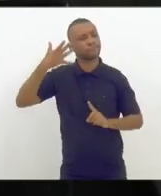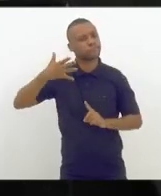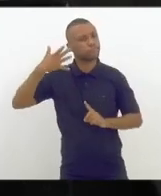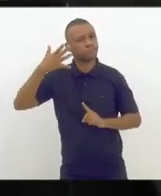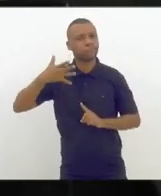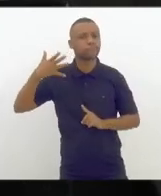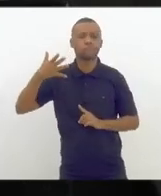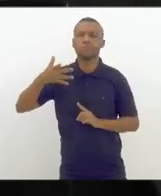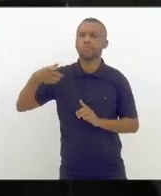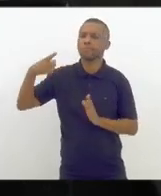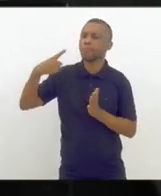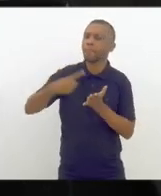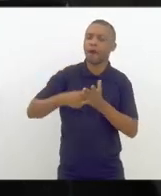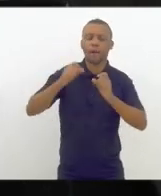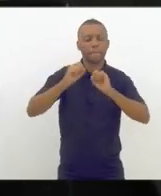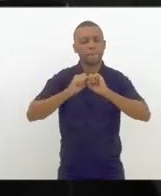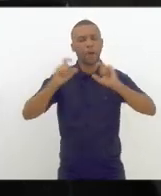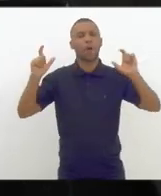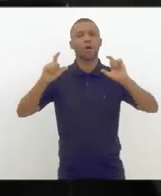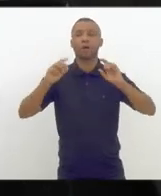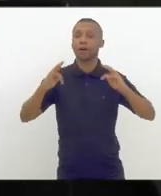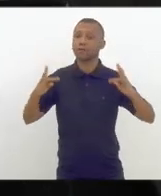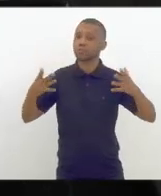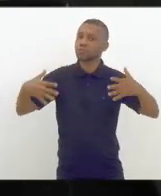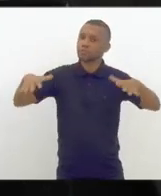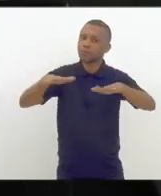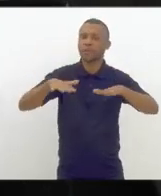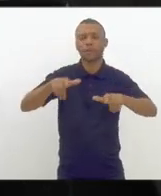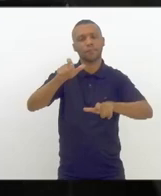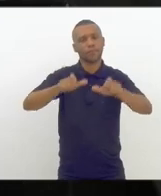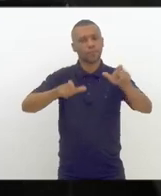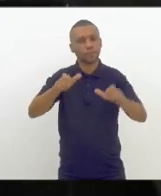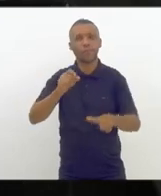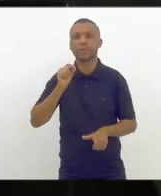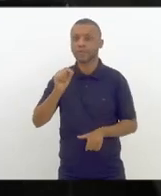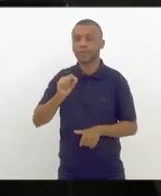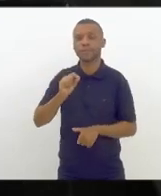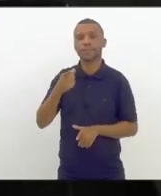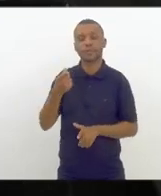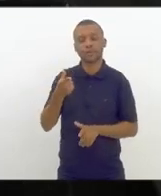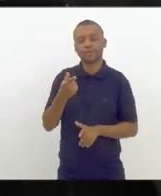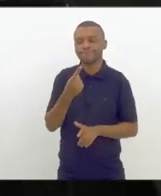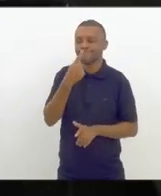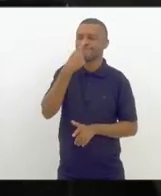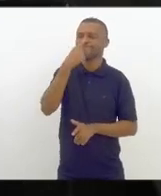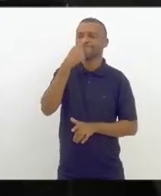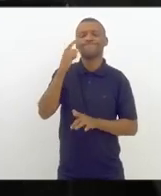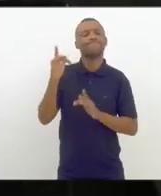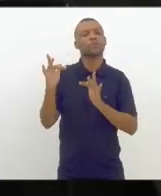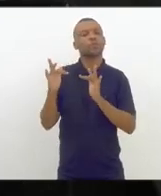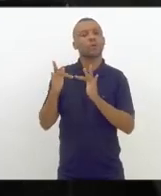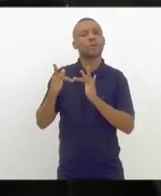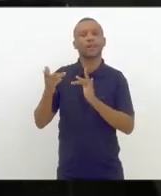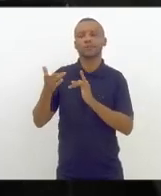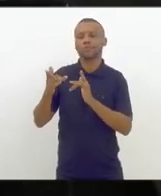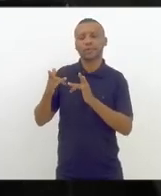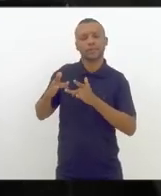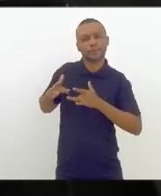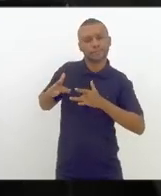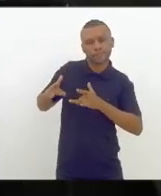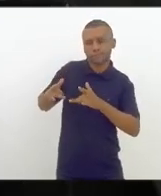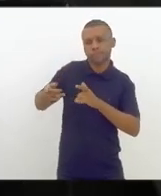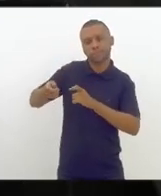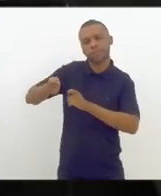um chamamento a todos aqueles e aquelas que, identificados com essas pautas, com essas causas e com essas